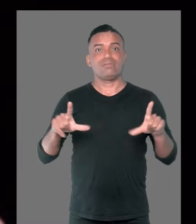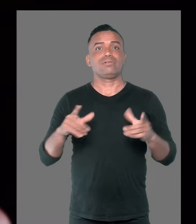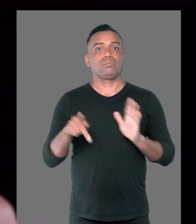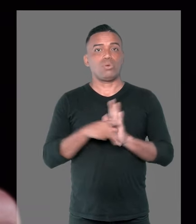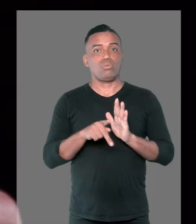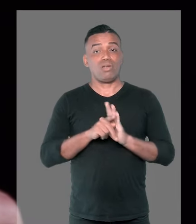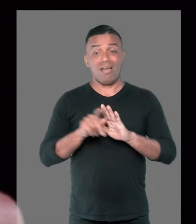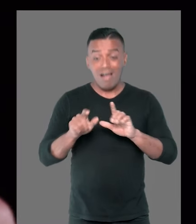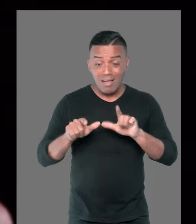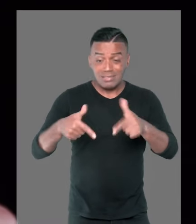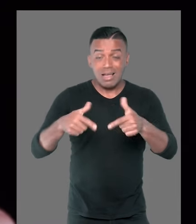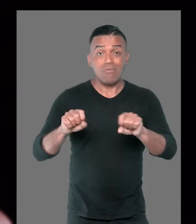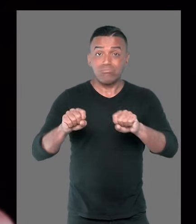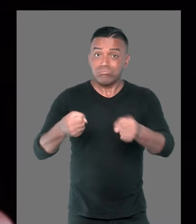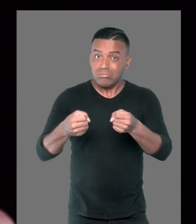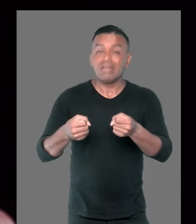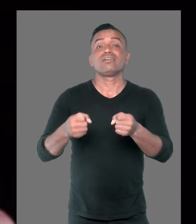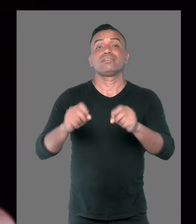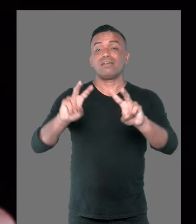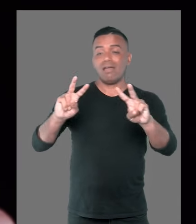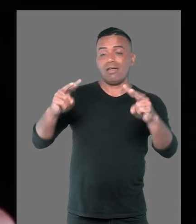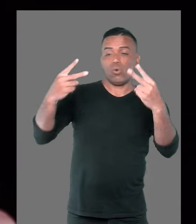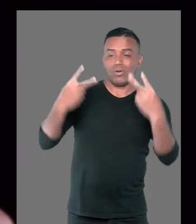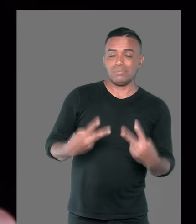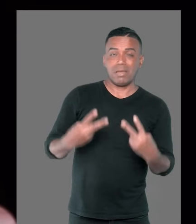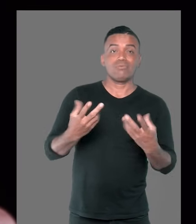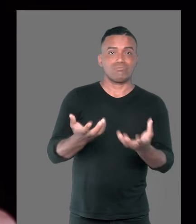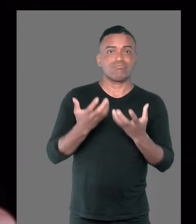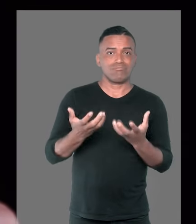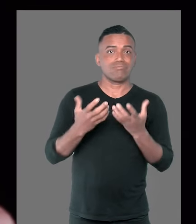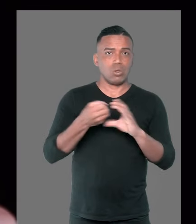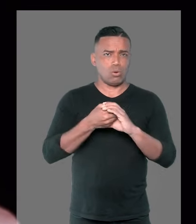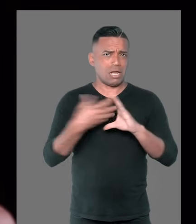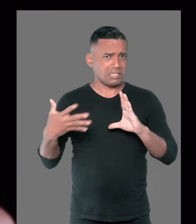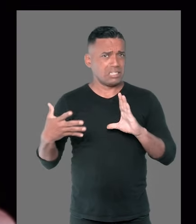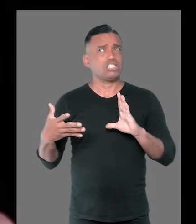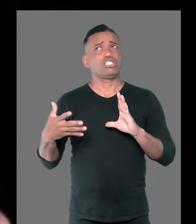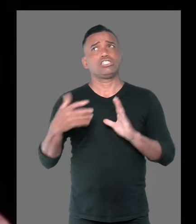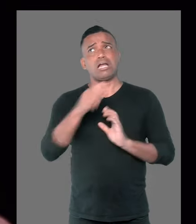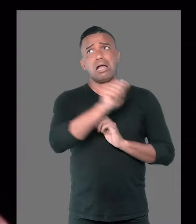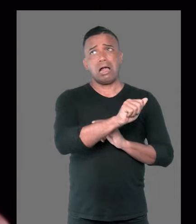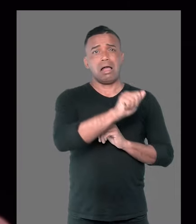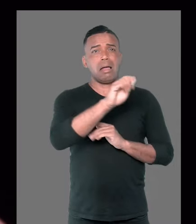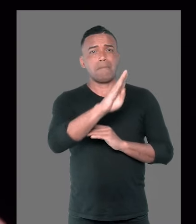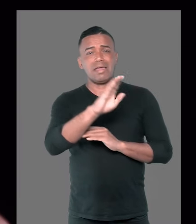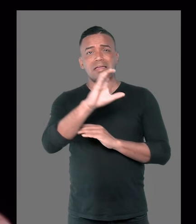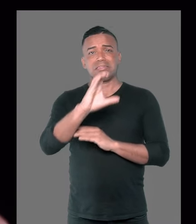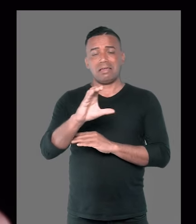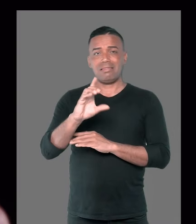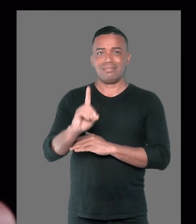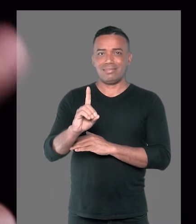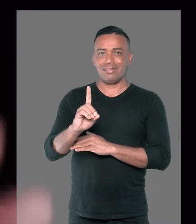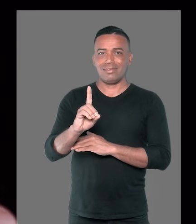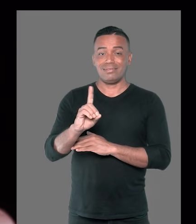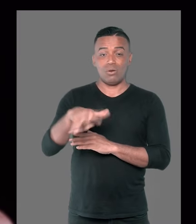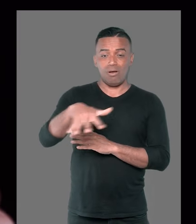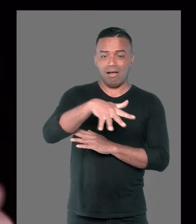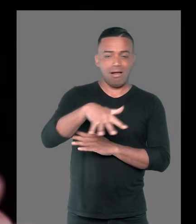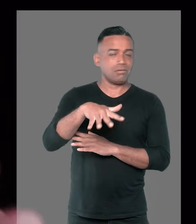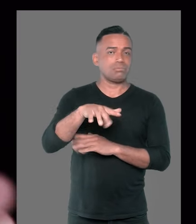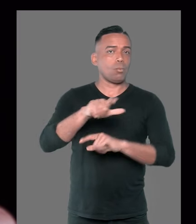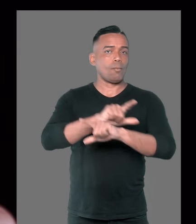agentes que gostariam de ser reconhecidos como tendo as características A B C D como esse espaço tá